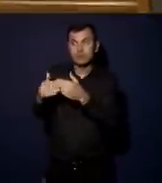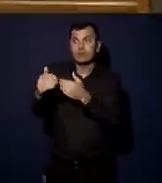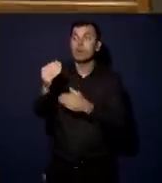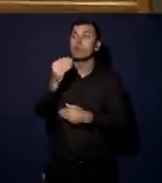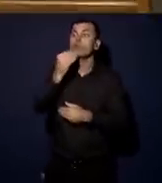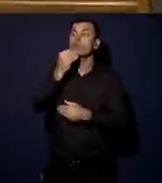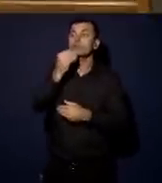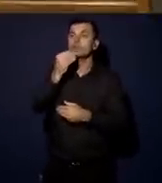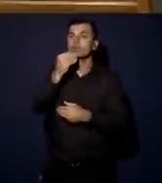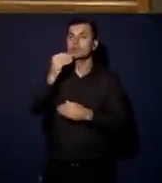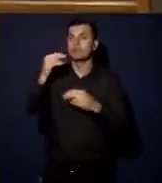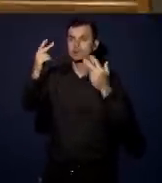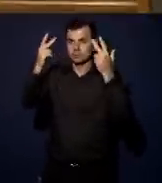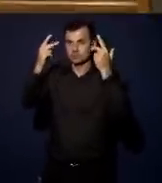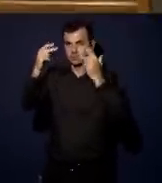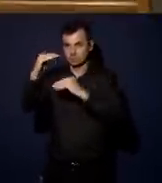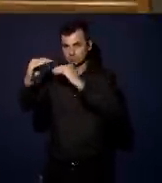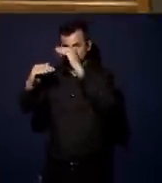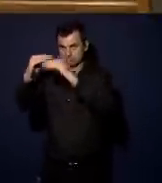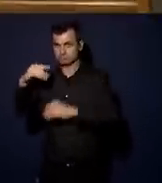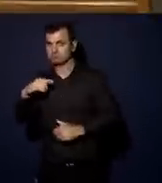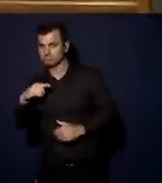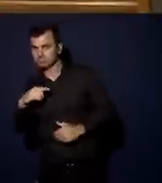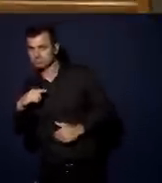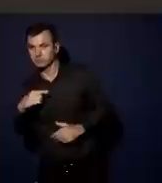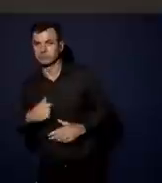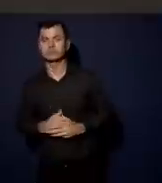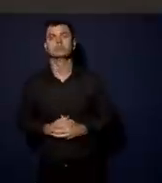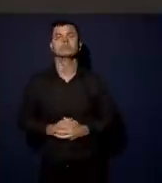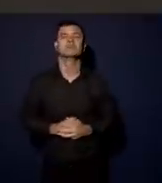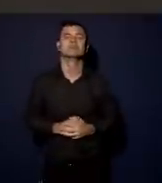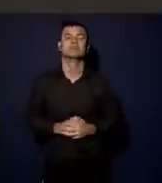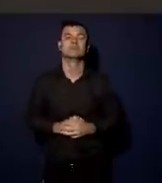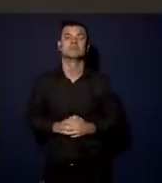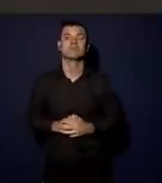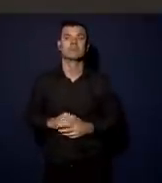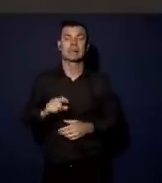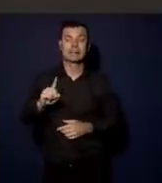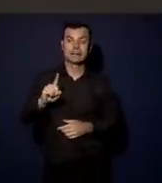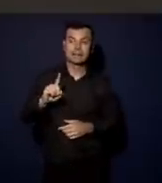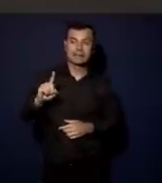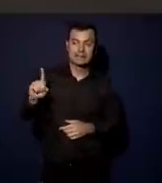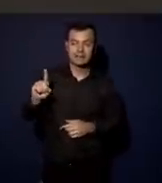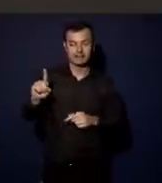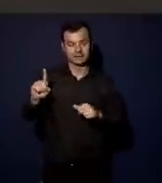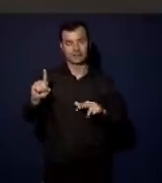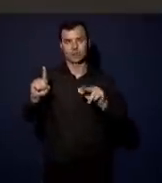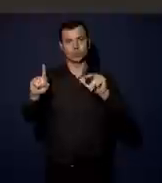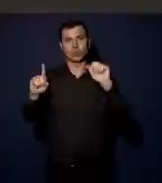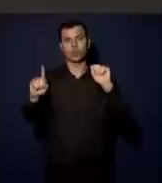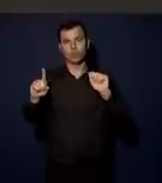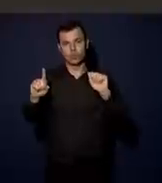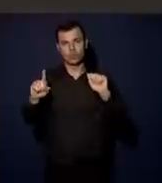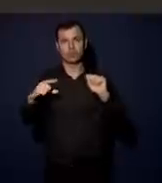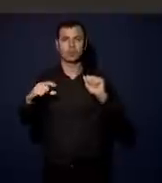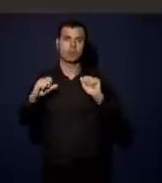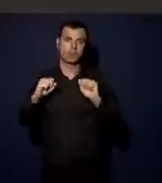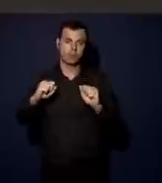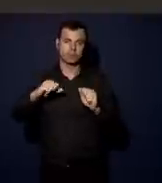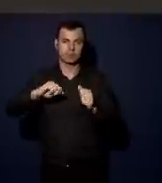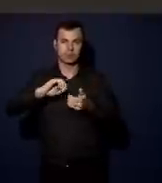para crescer também Nunca diga não né mas eu posso falar do mercado livre um pouco